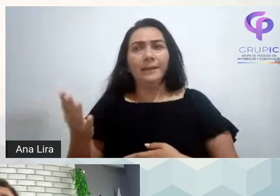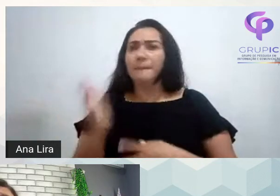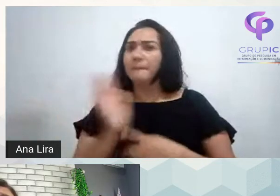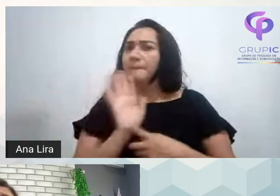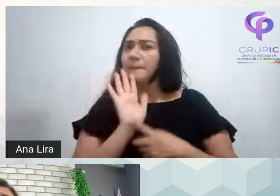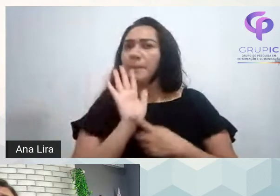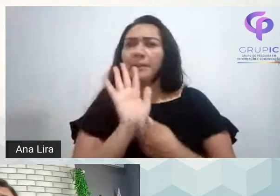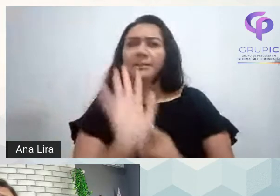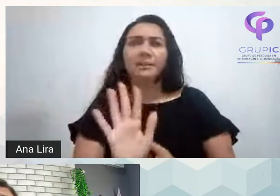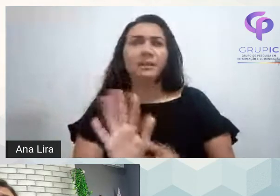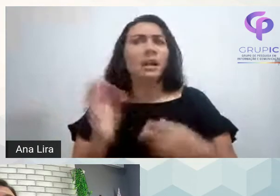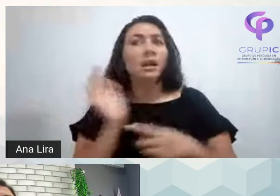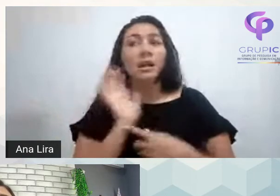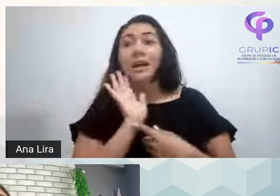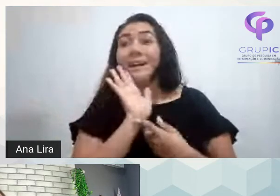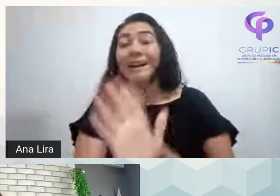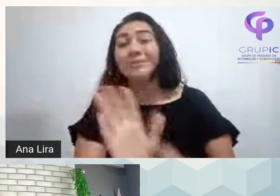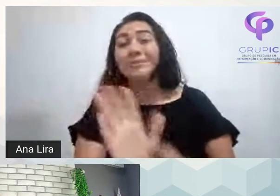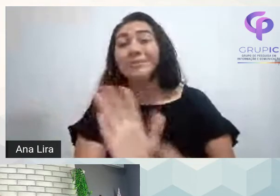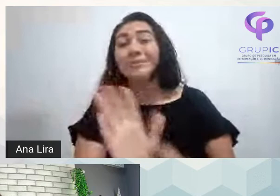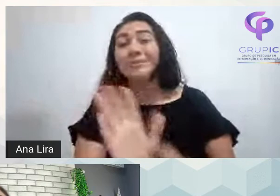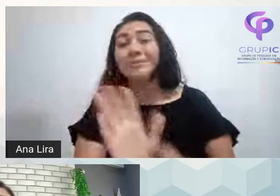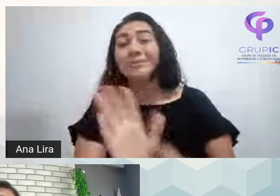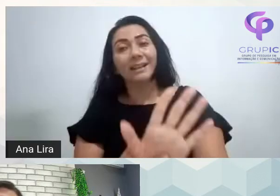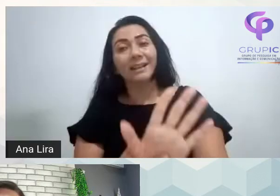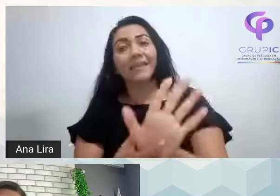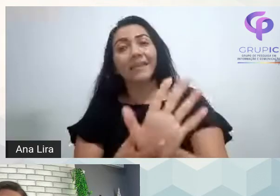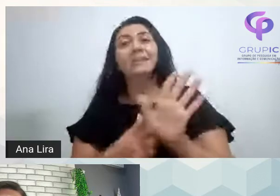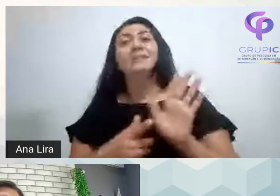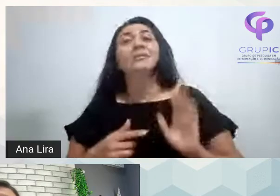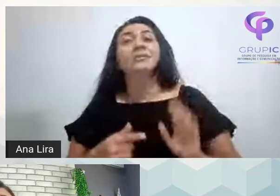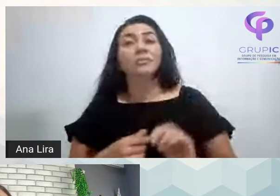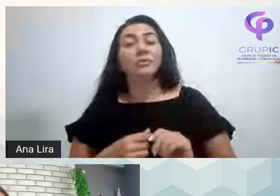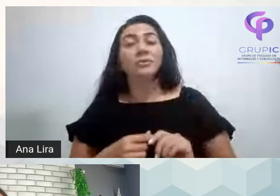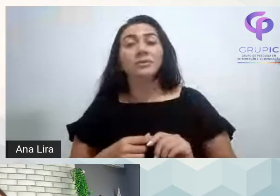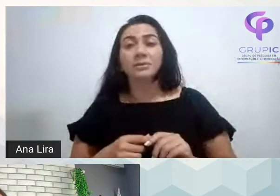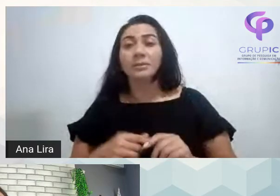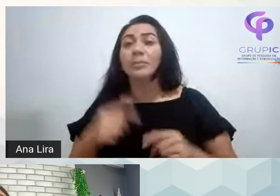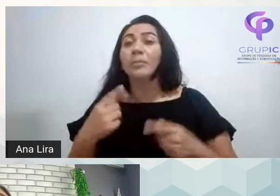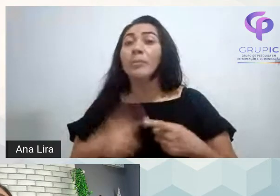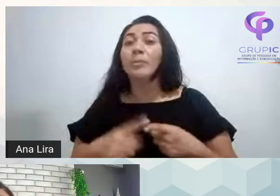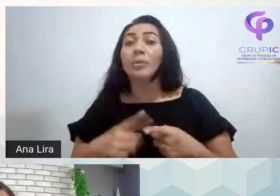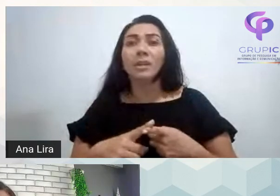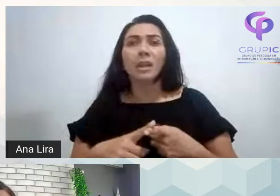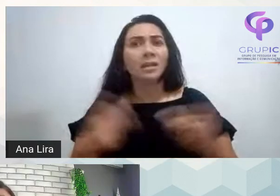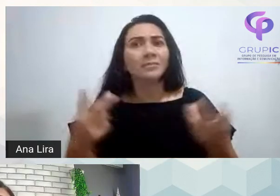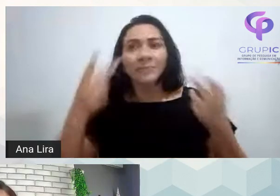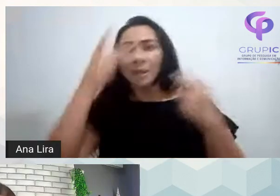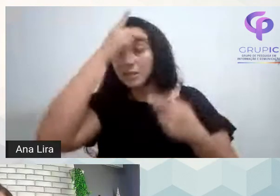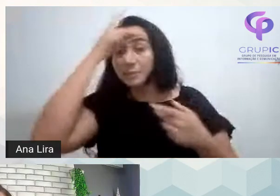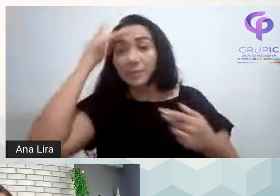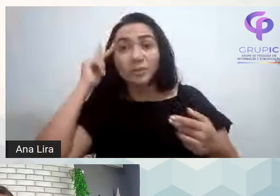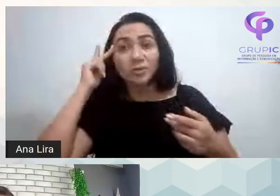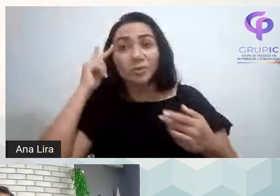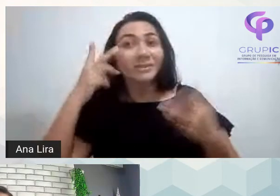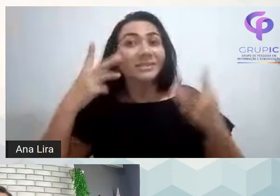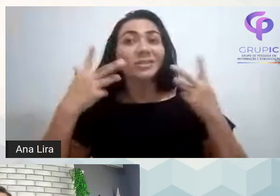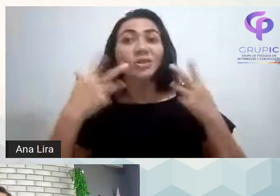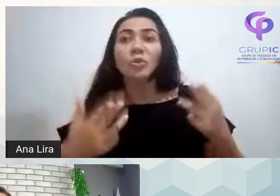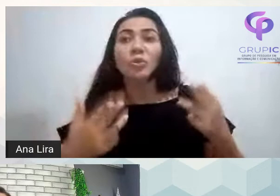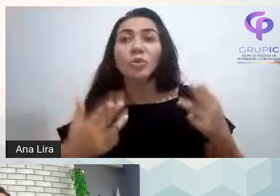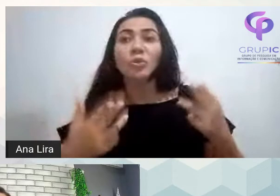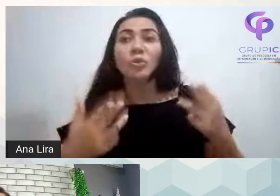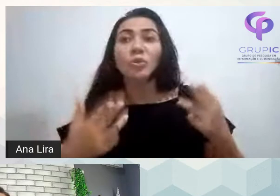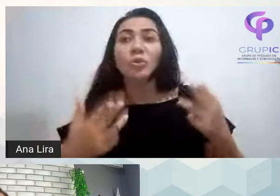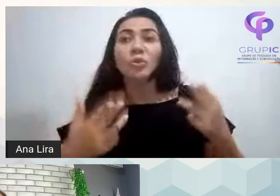a Constituição, todo mundo é igual, todo mundo tem direito à educação, à saúde. Não é isso que fala a